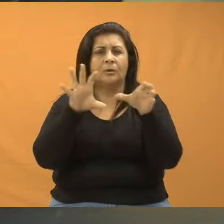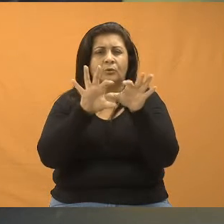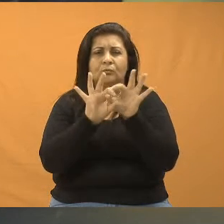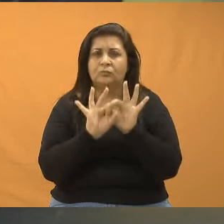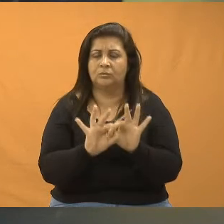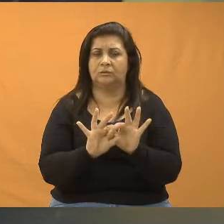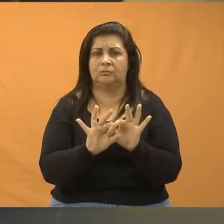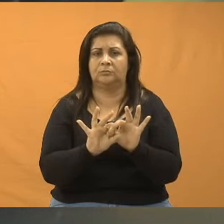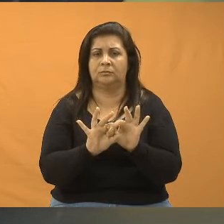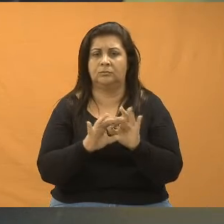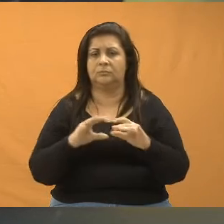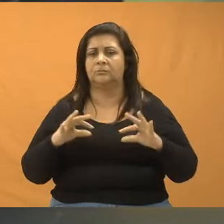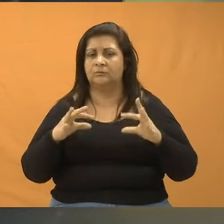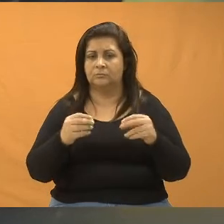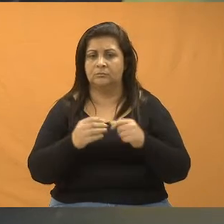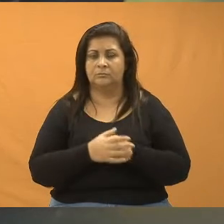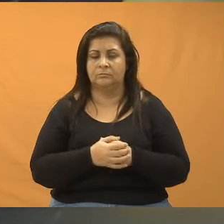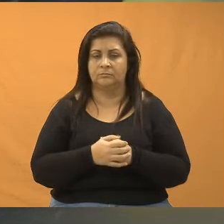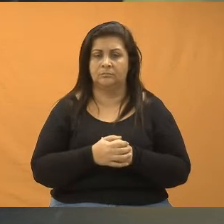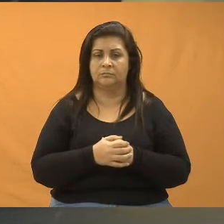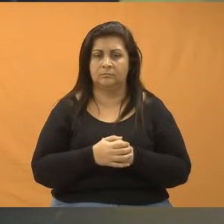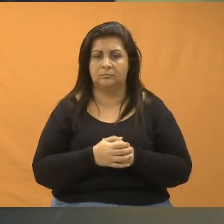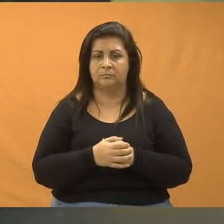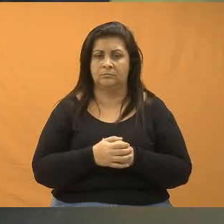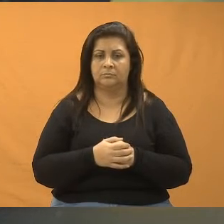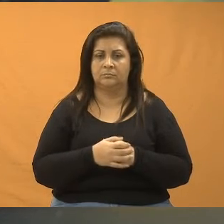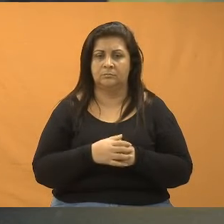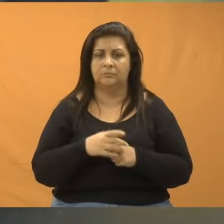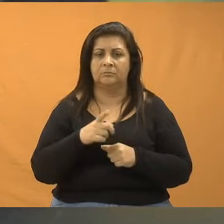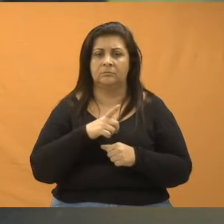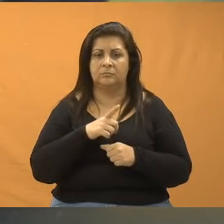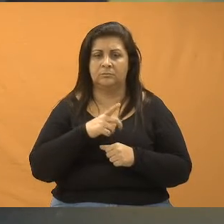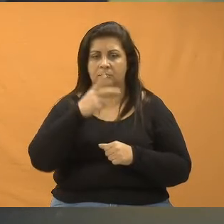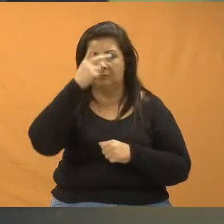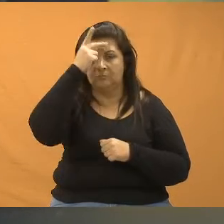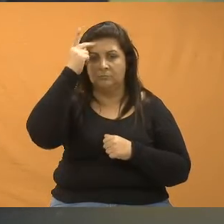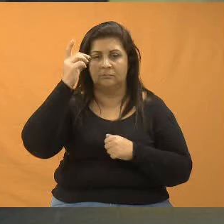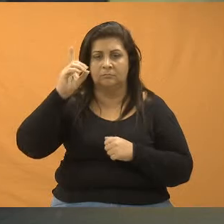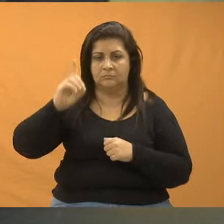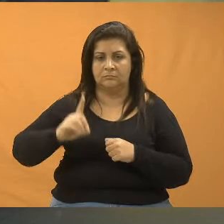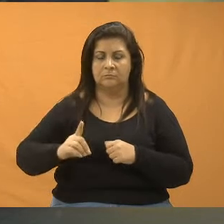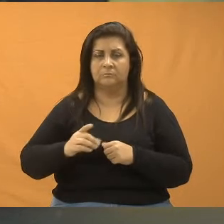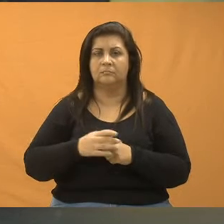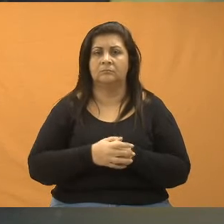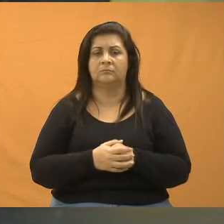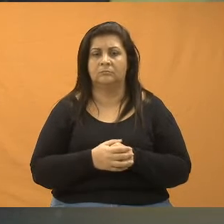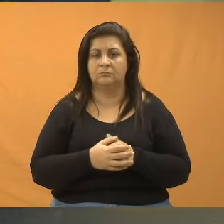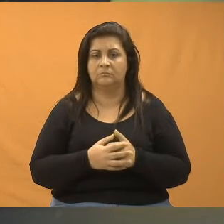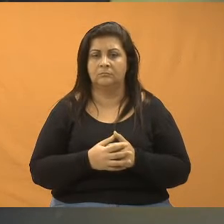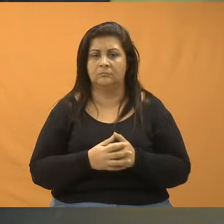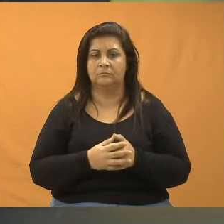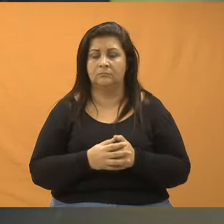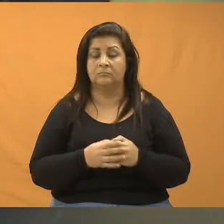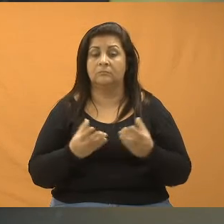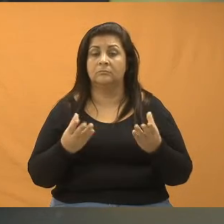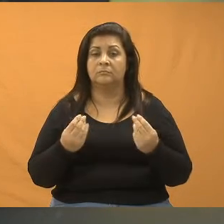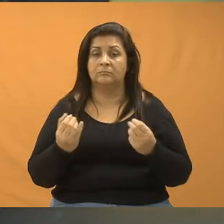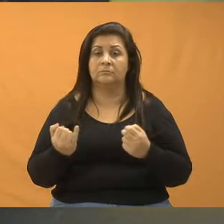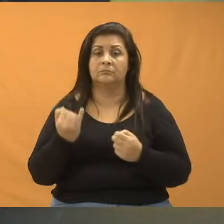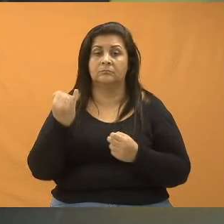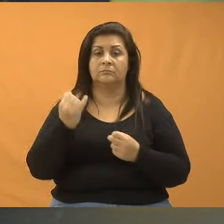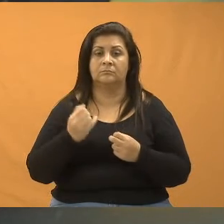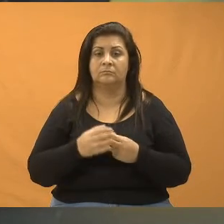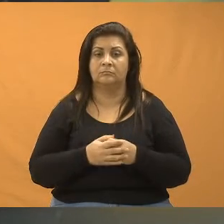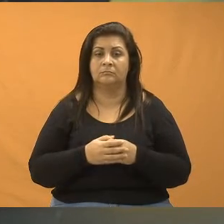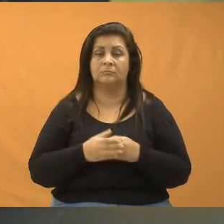o pessoal dos integrantes da diretoria do PSL, cumprimento a todos, é muito importante. Hoje eles são